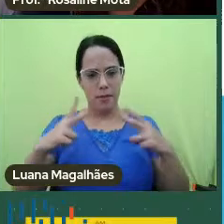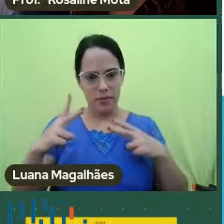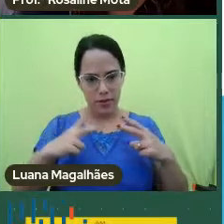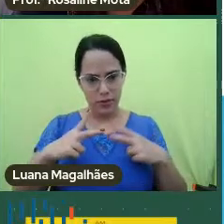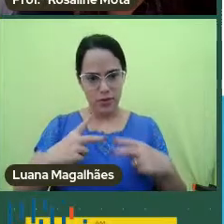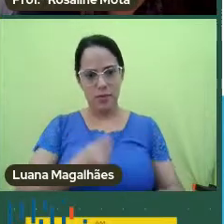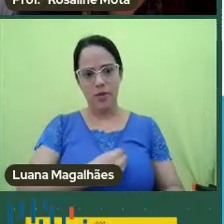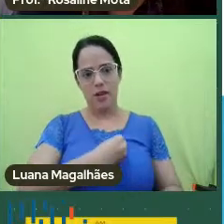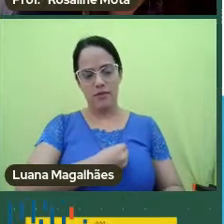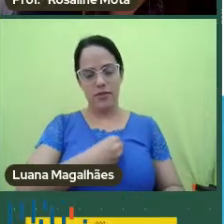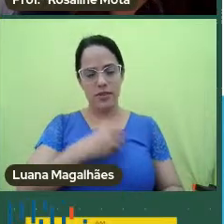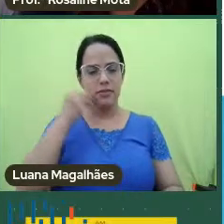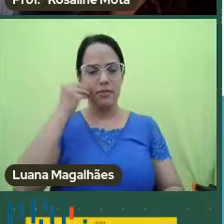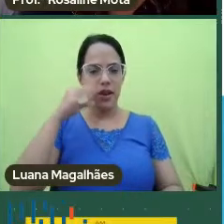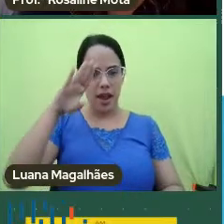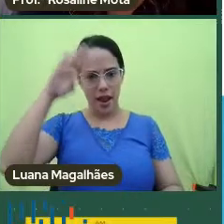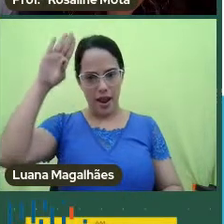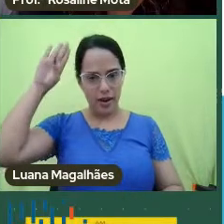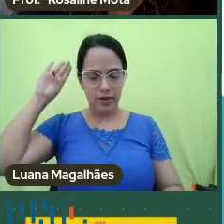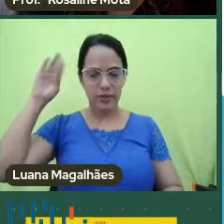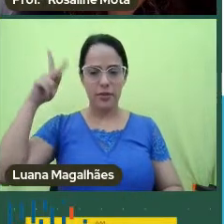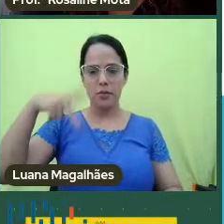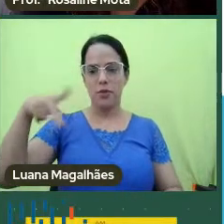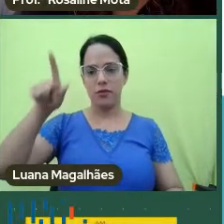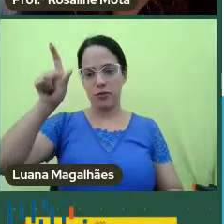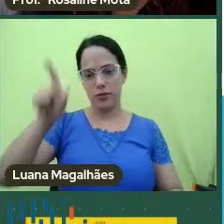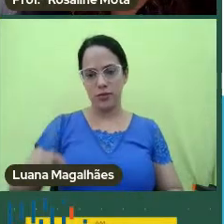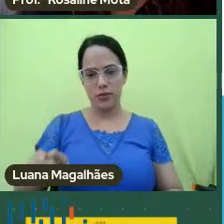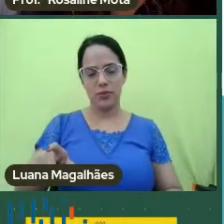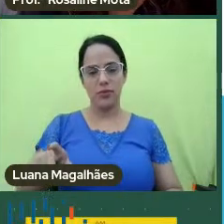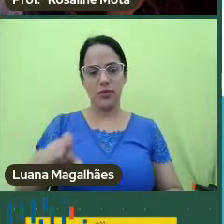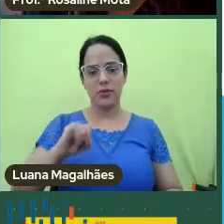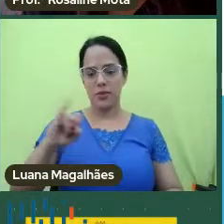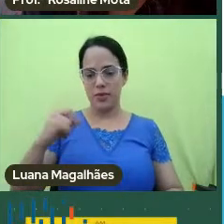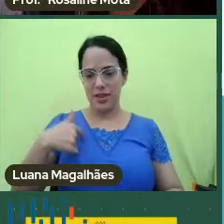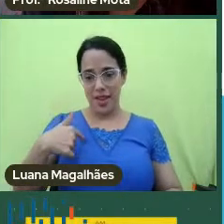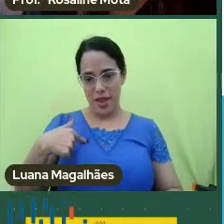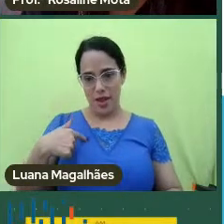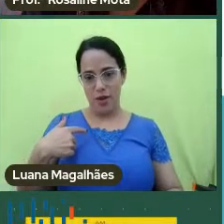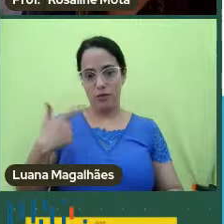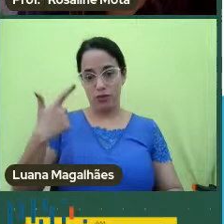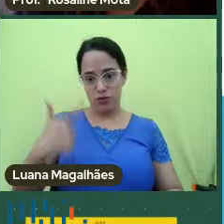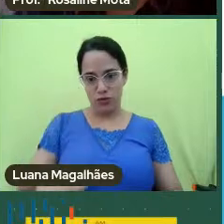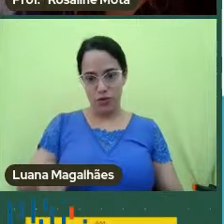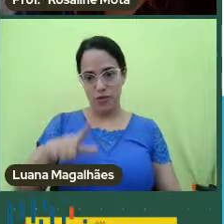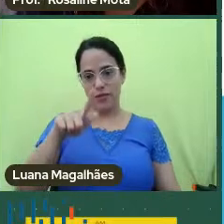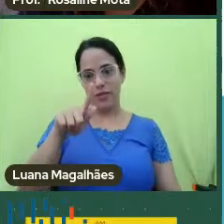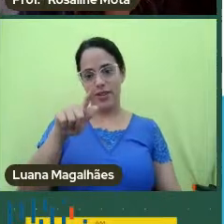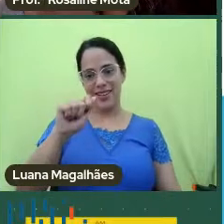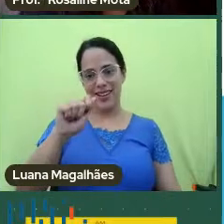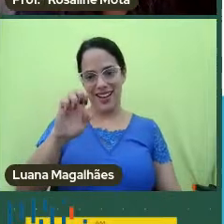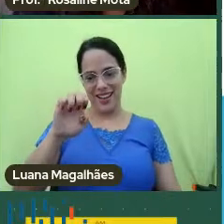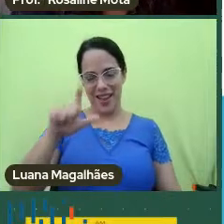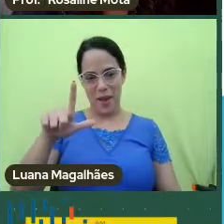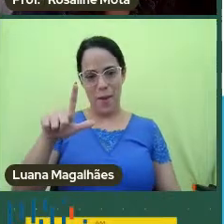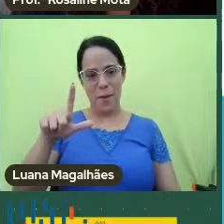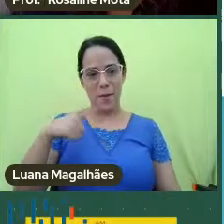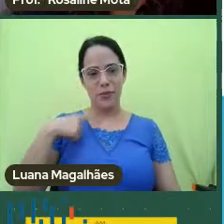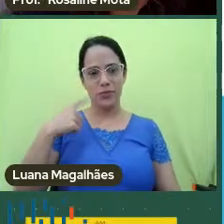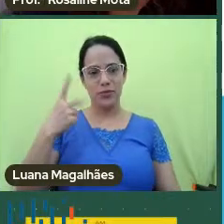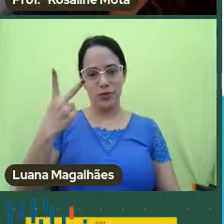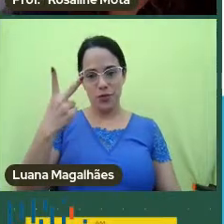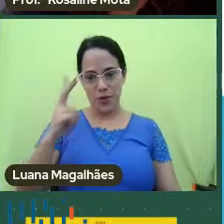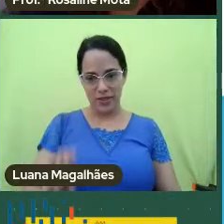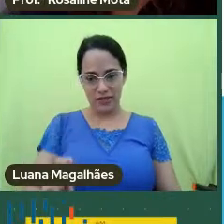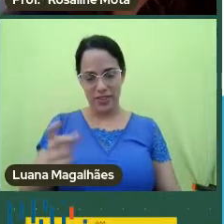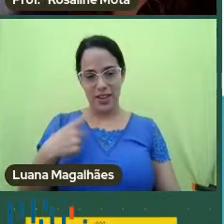vida acadêmica. Então, professora Virgínia, mesmo com Gael, de novo, por incrível que pareça, né, já é o segundo